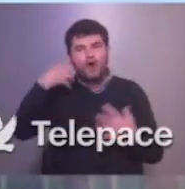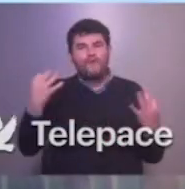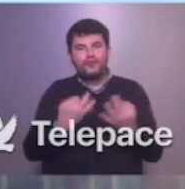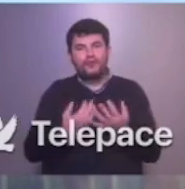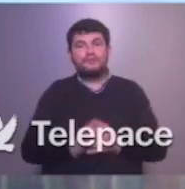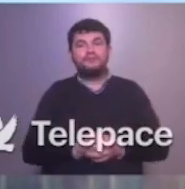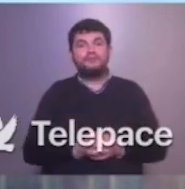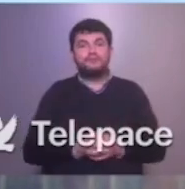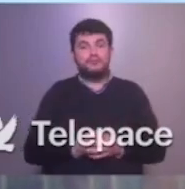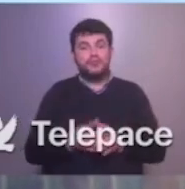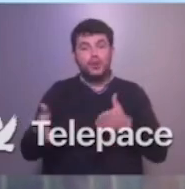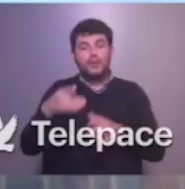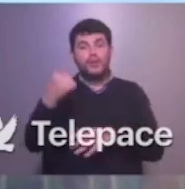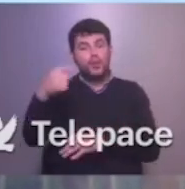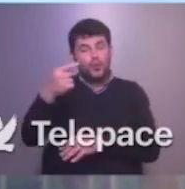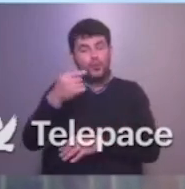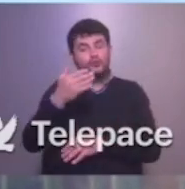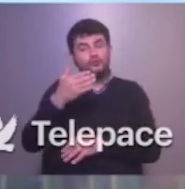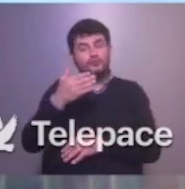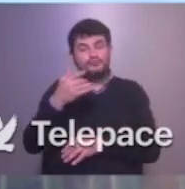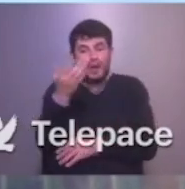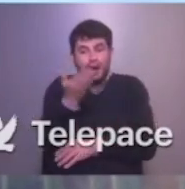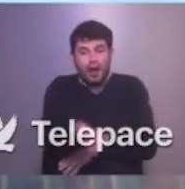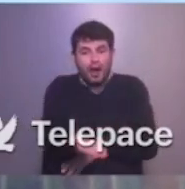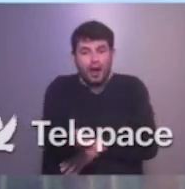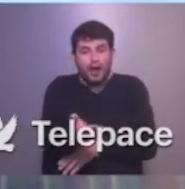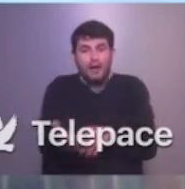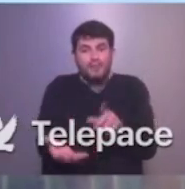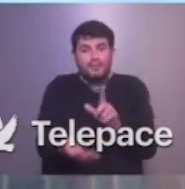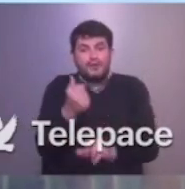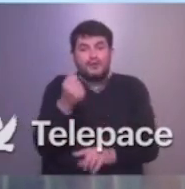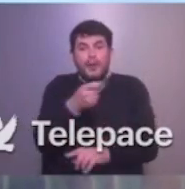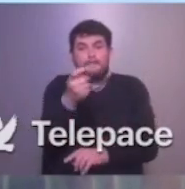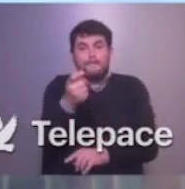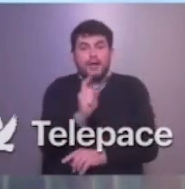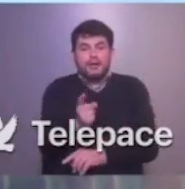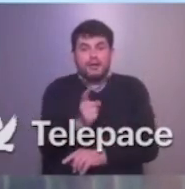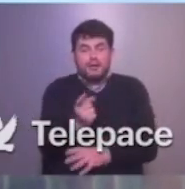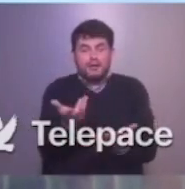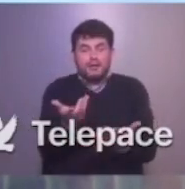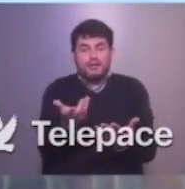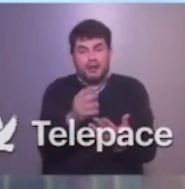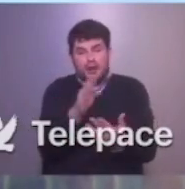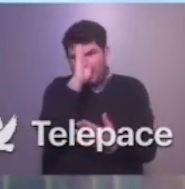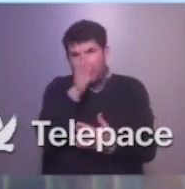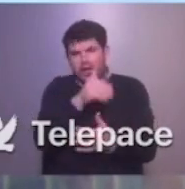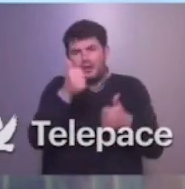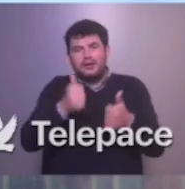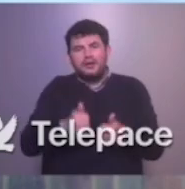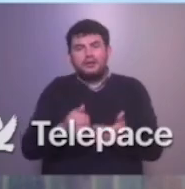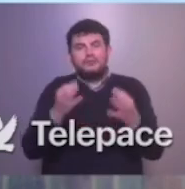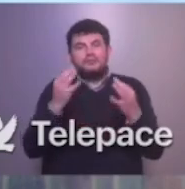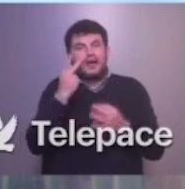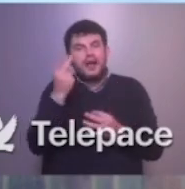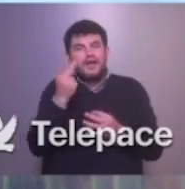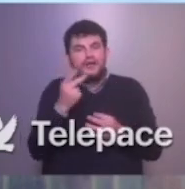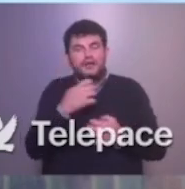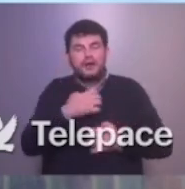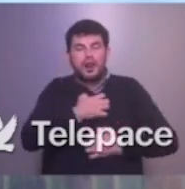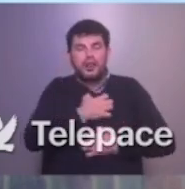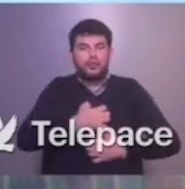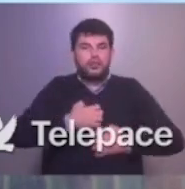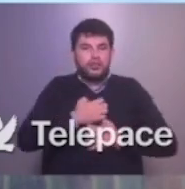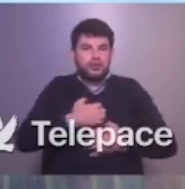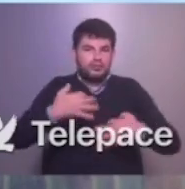Por isso, o único caminho que nos resta para fazer a paz, esse bem sem o qual a vida é um